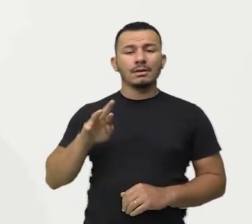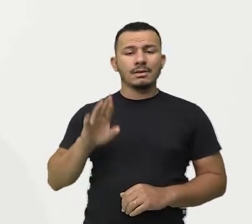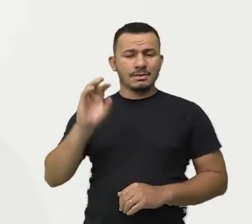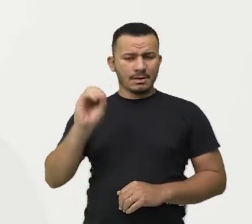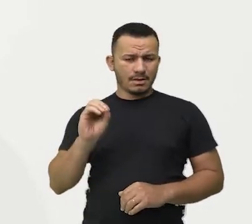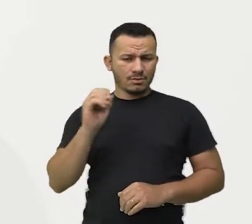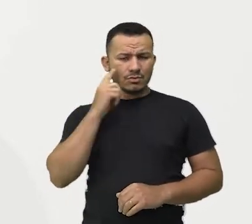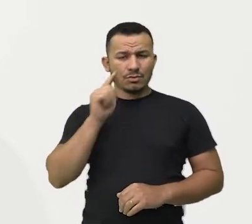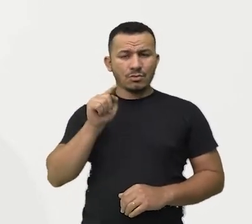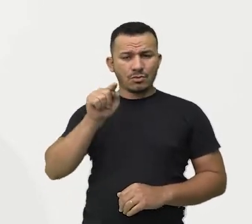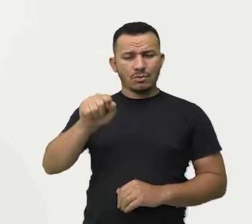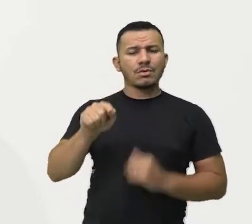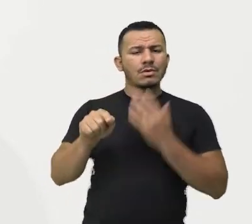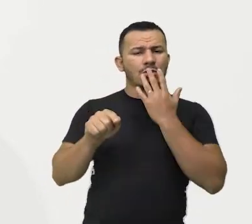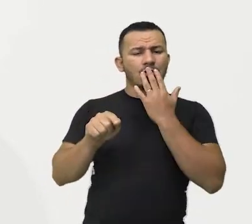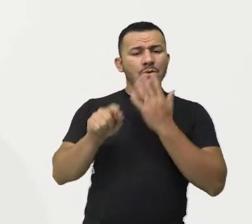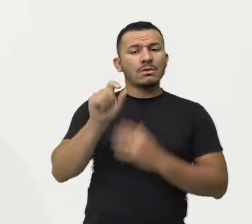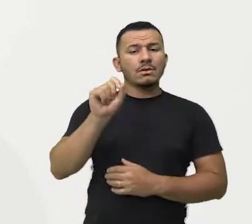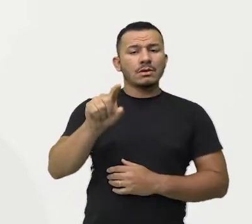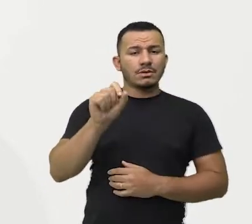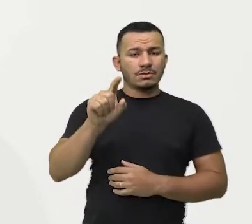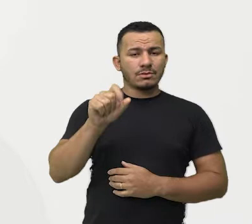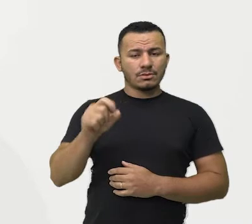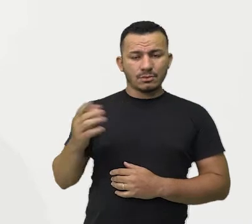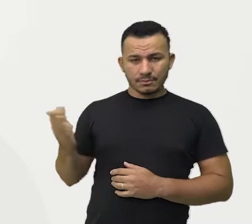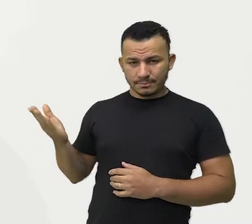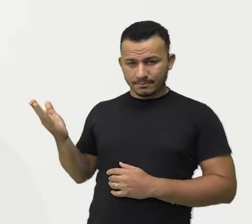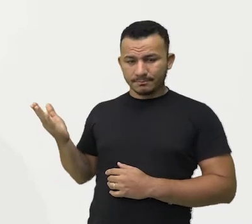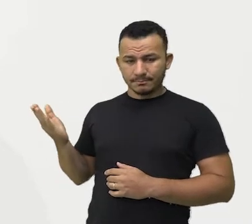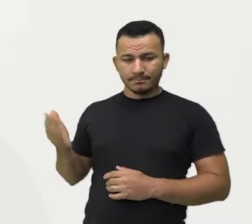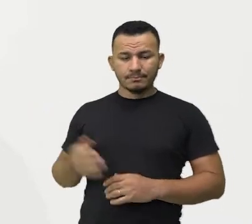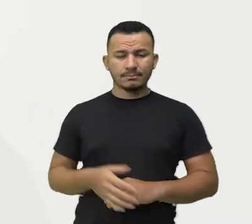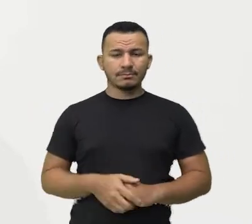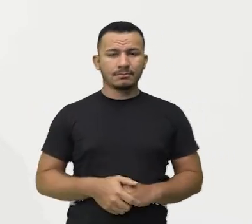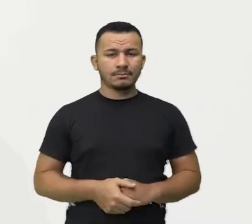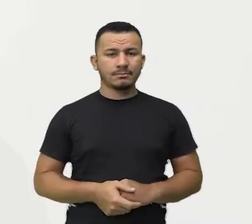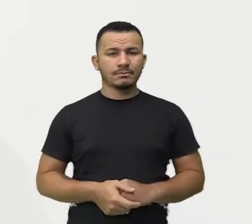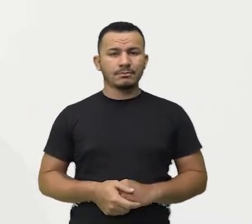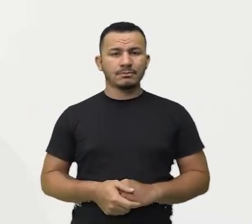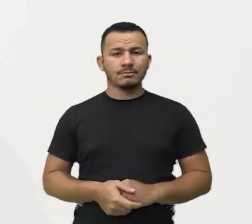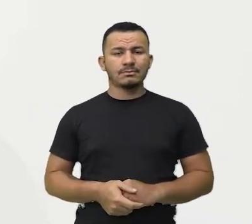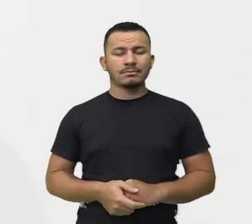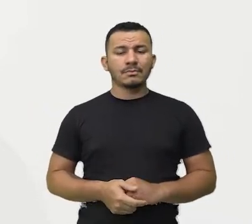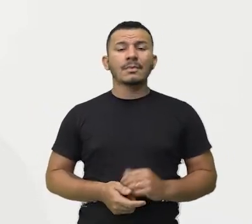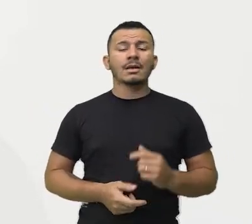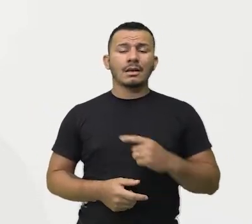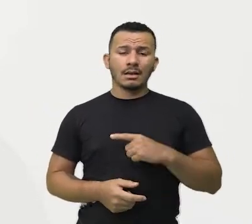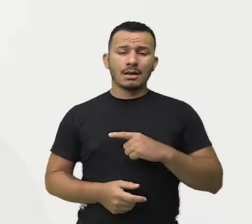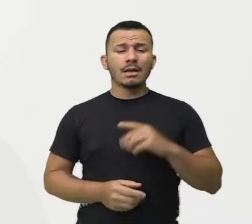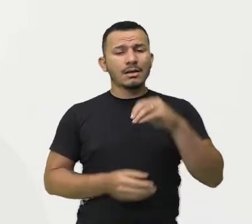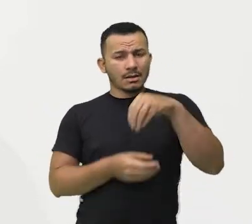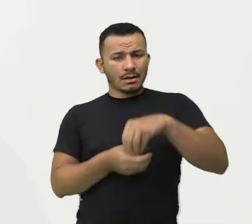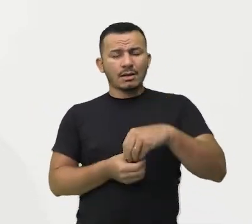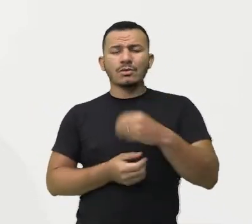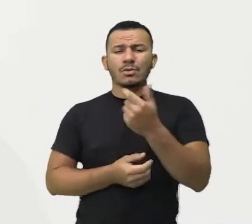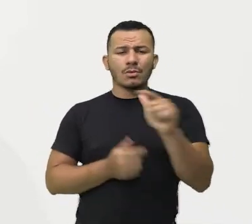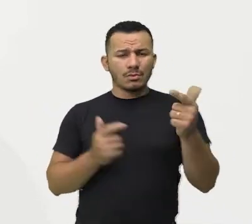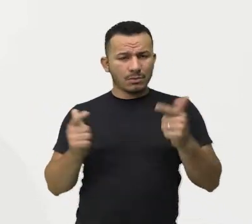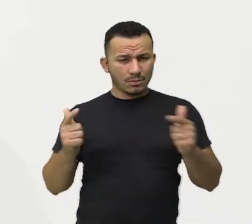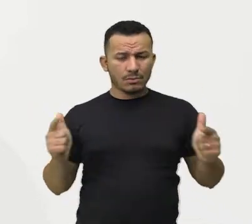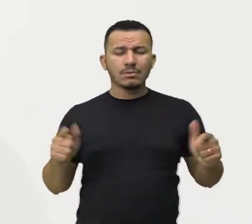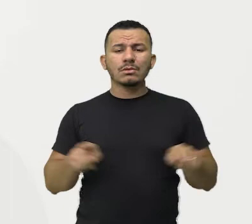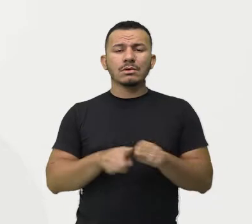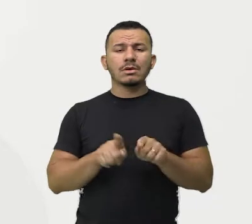pessoal, é o que nós chamamos de centro, tá legal? Aqui o professor sinalizou aqui de azul, ó, né? E claro, o nome do elemento é o centro. Mas tem